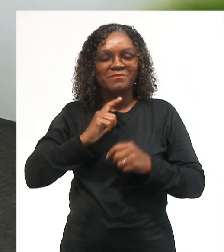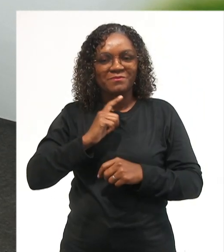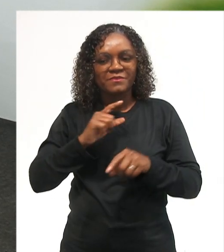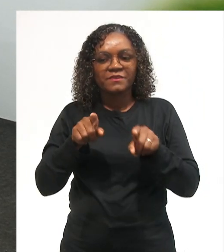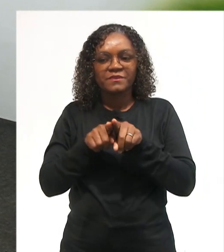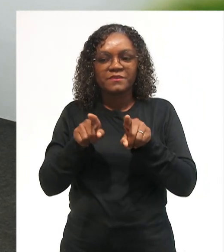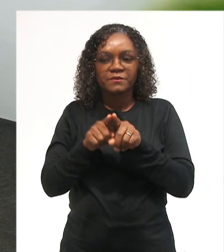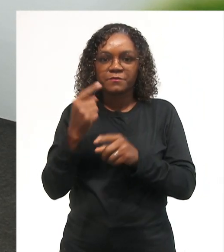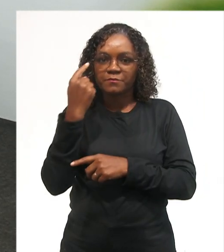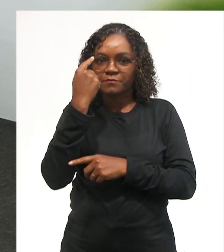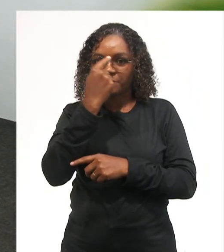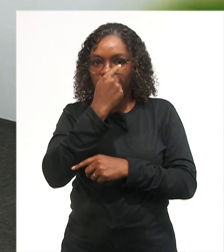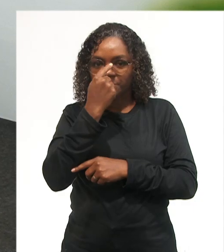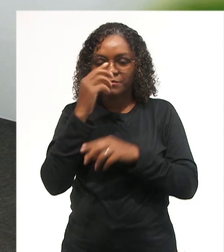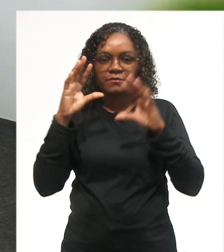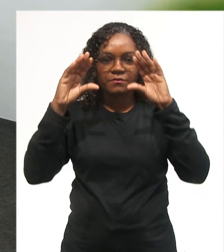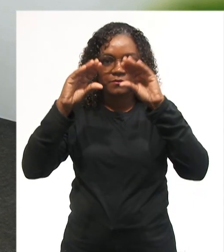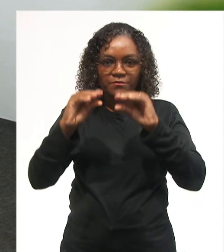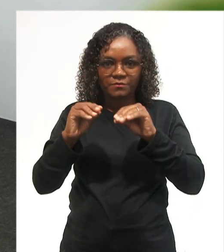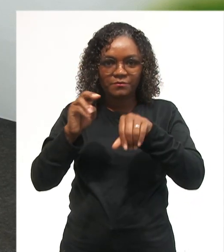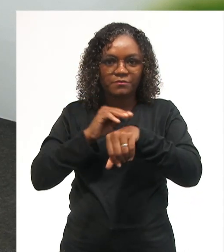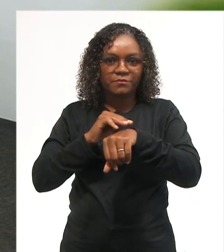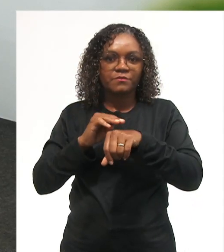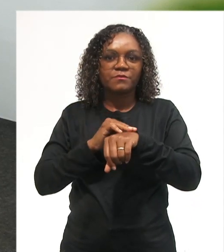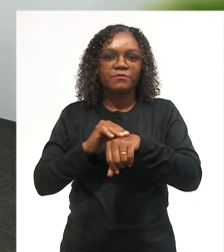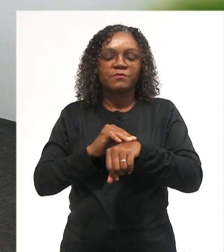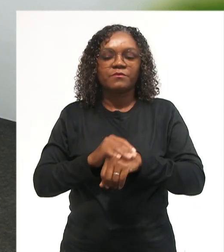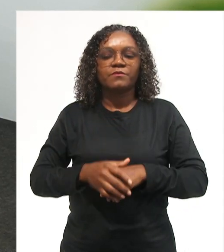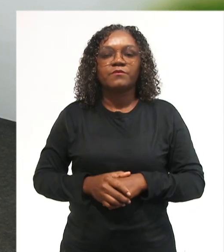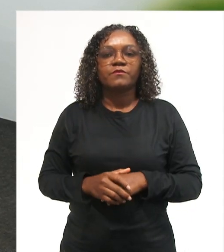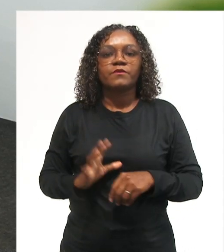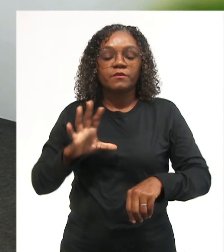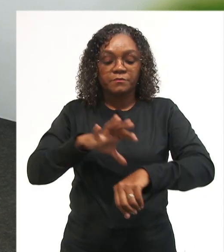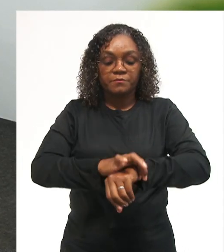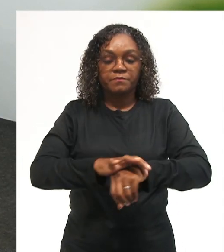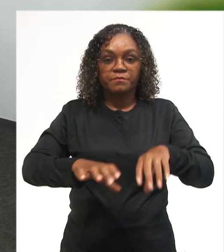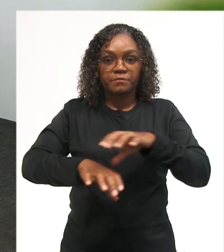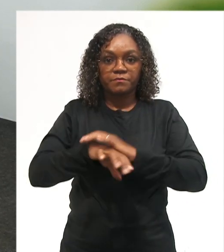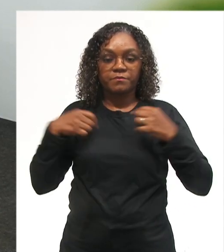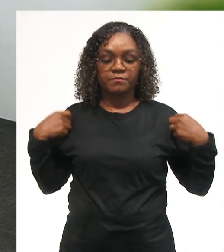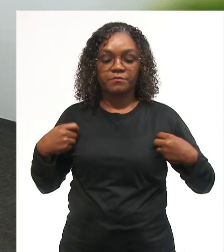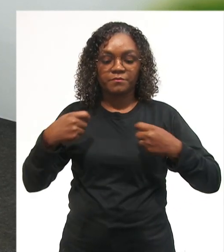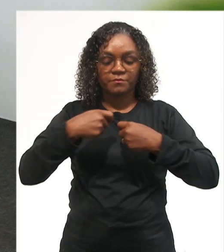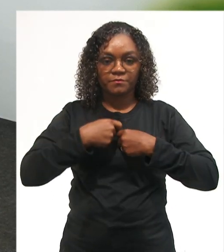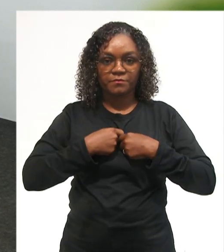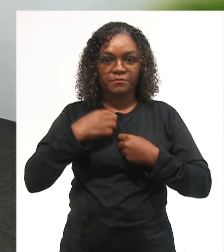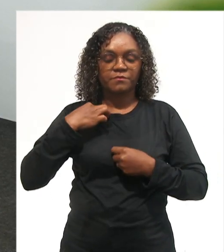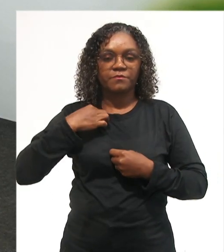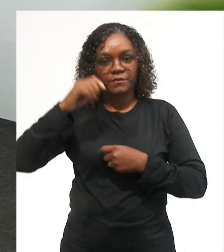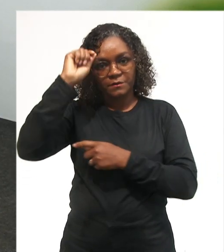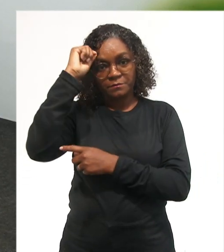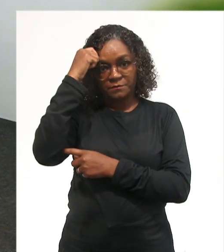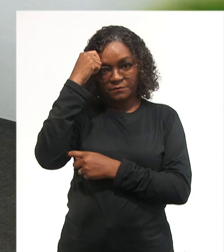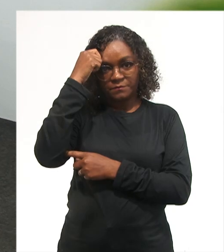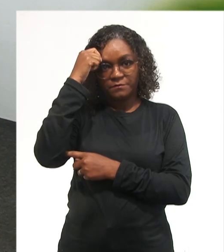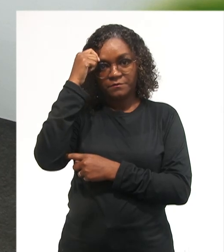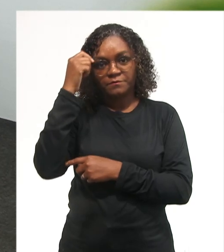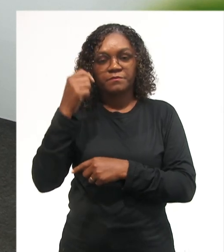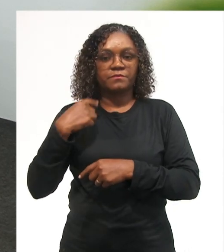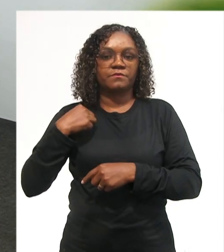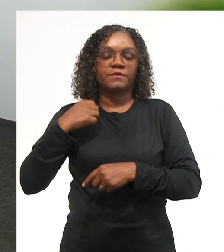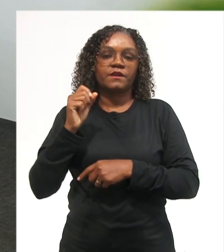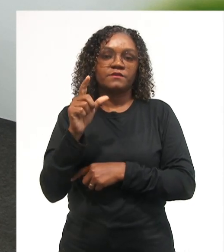escuros. Estou usando um blazer azul, camisa preta, calça cinza